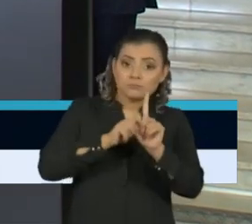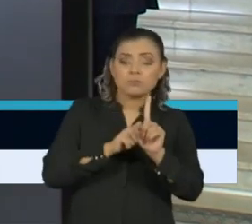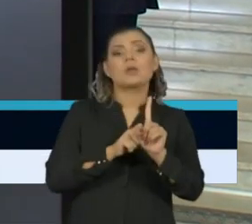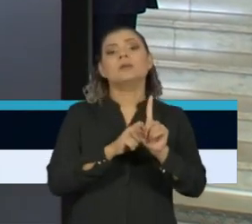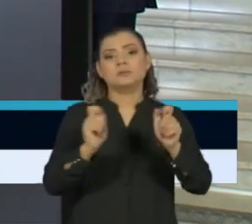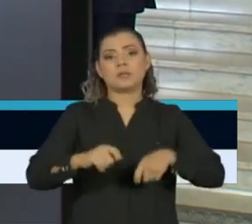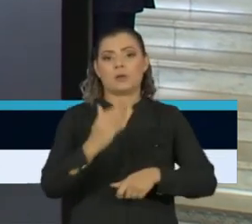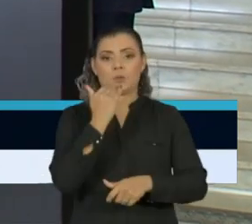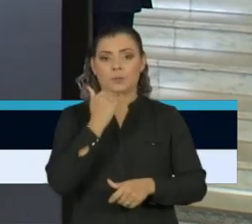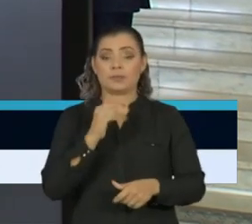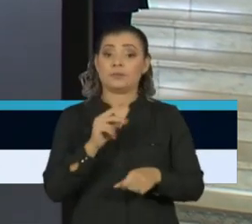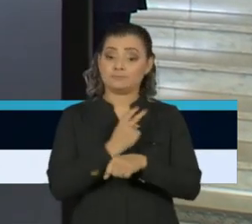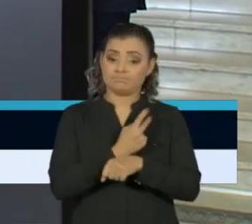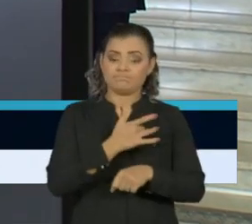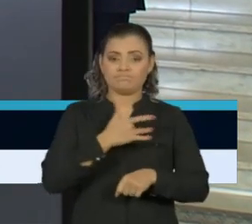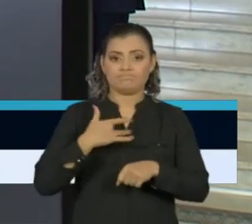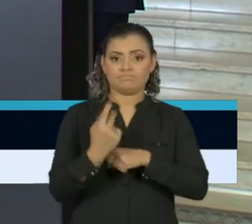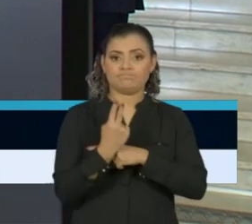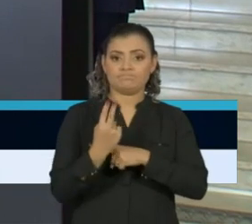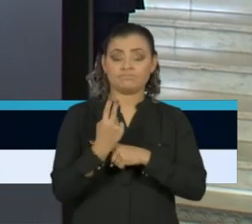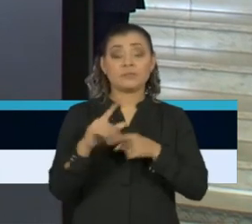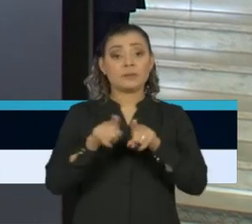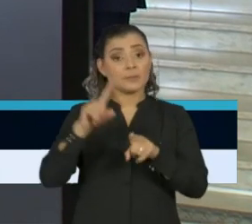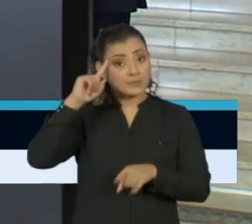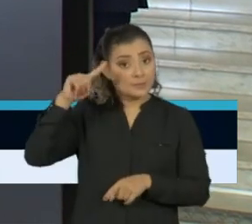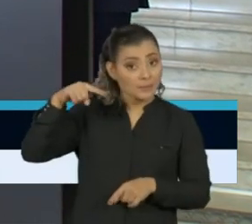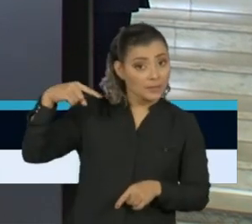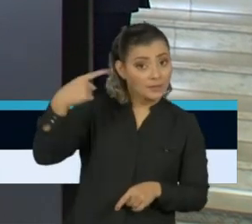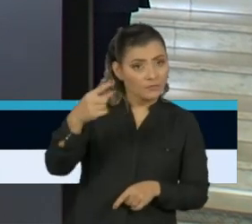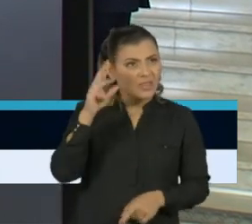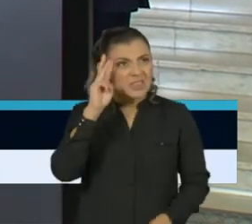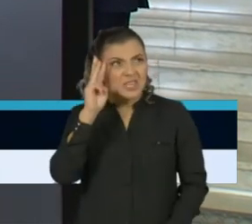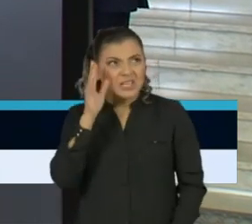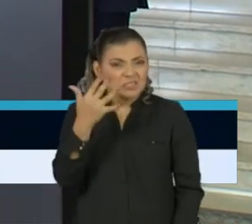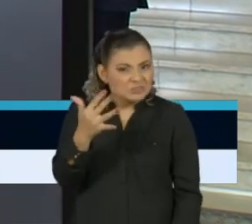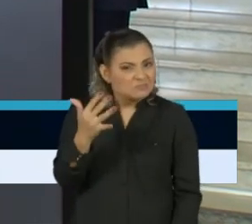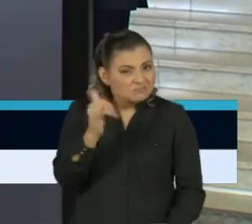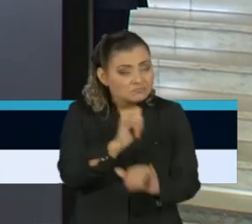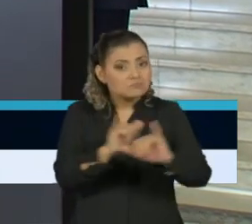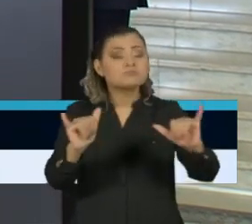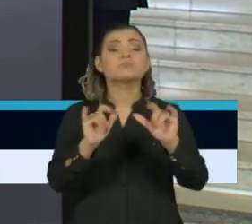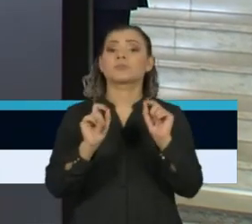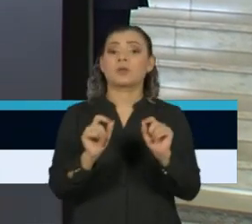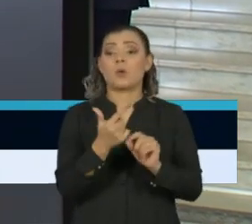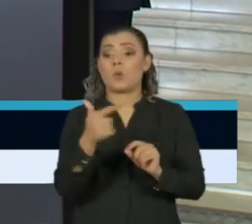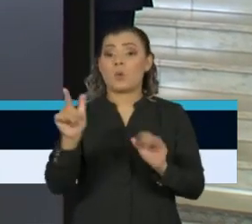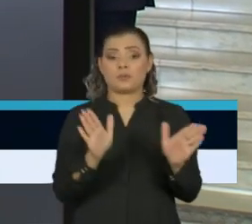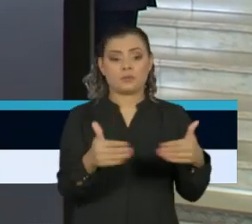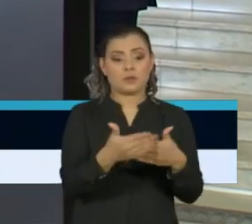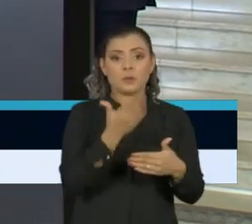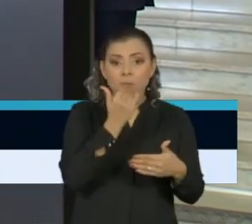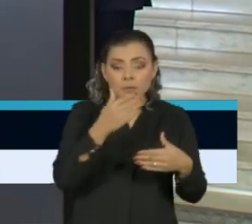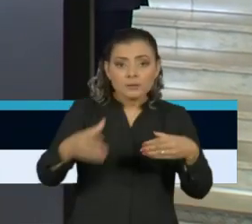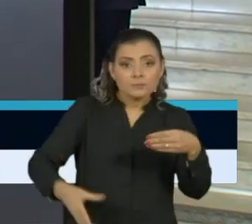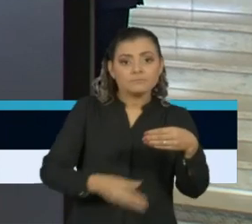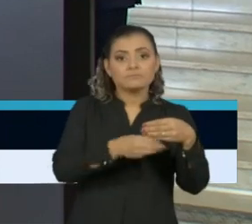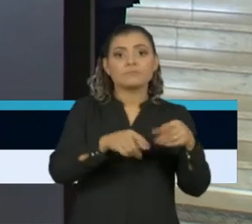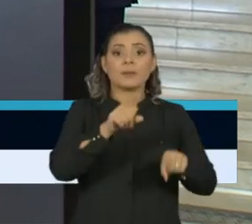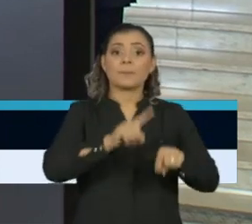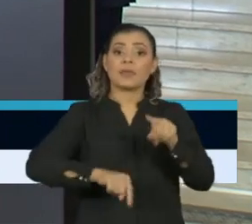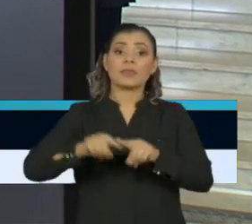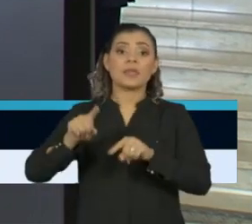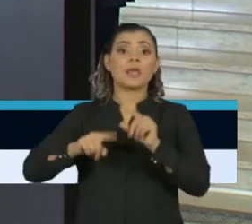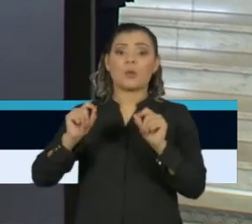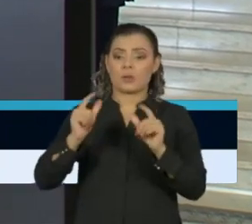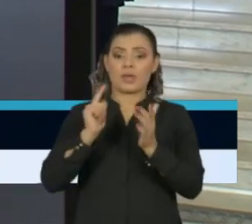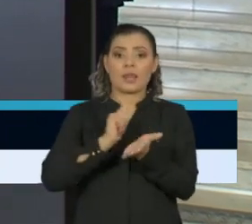vem anunciaremos aqui, provavelmente na terça-feira, uma outra cesta complementar de produtos